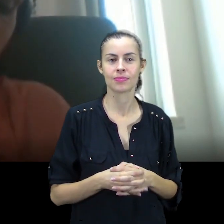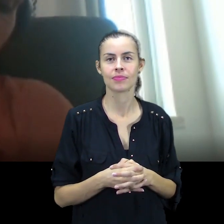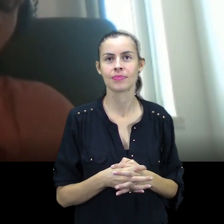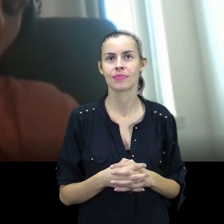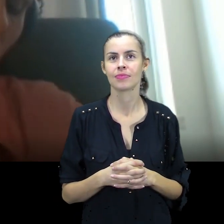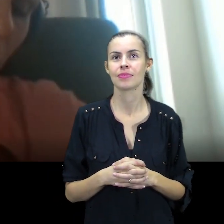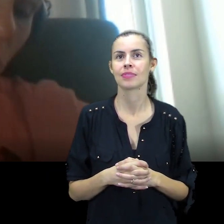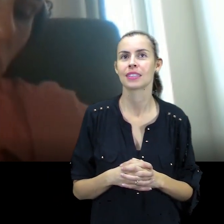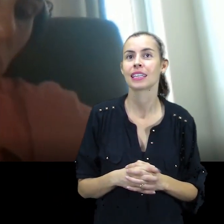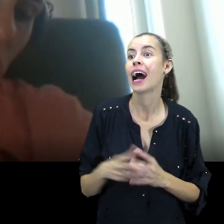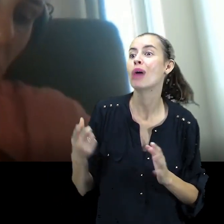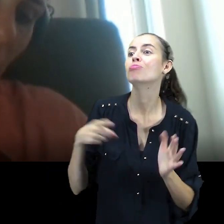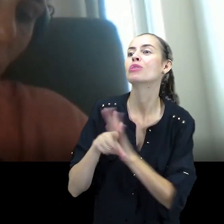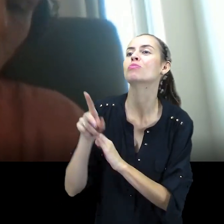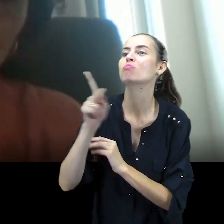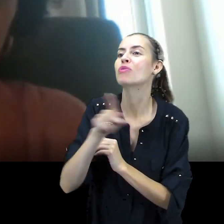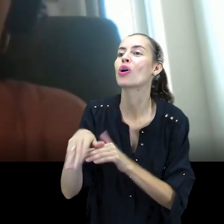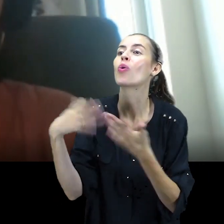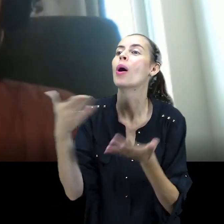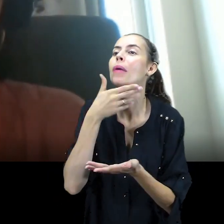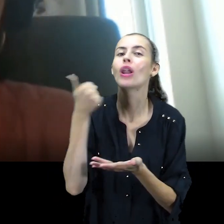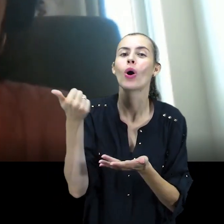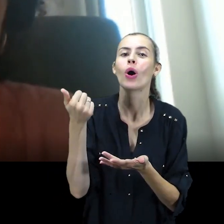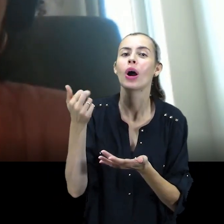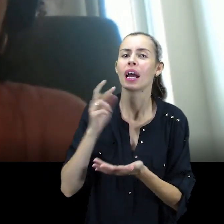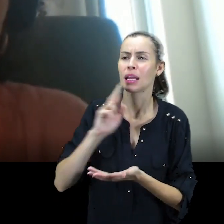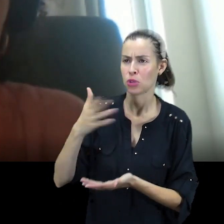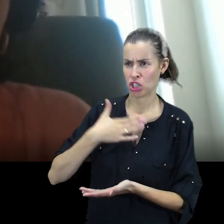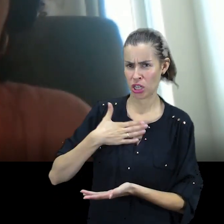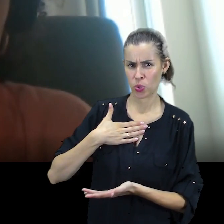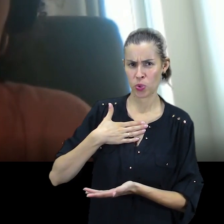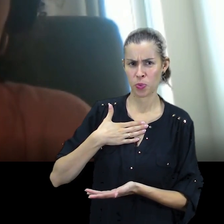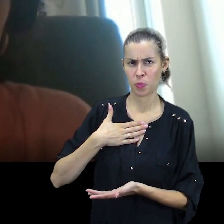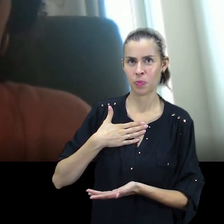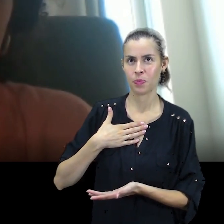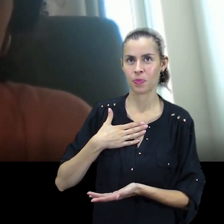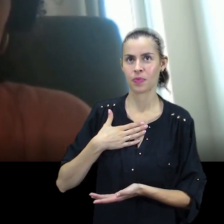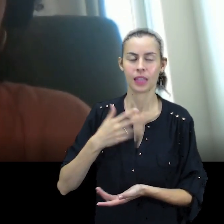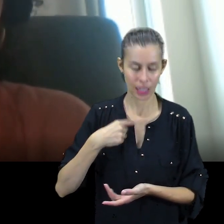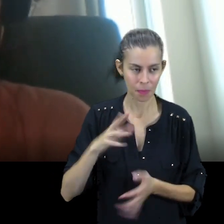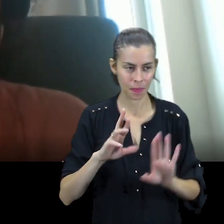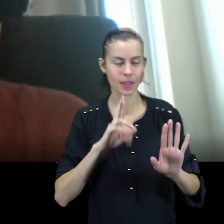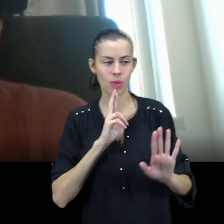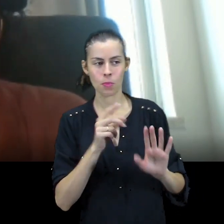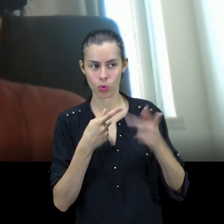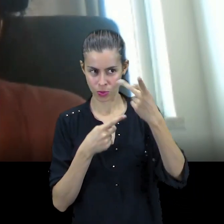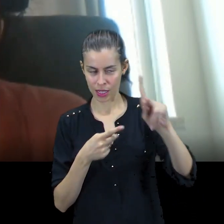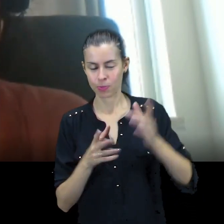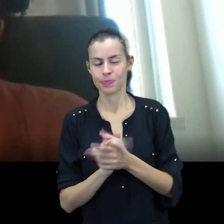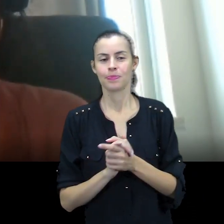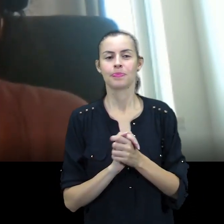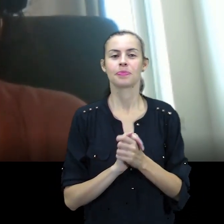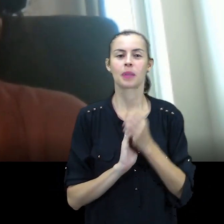Então, sobre os cursos de saúde, assim, é da